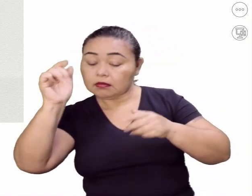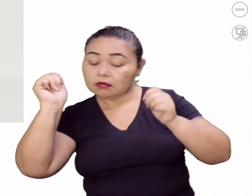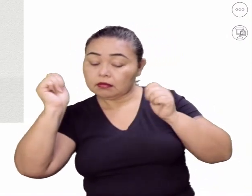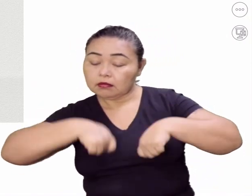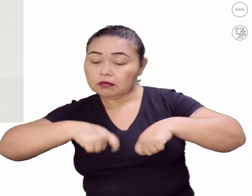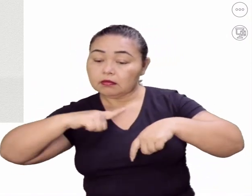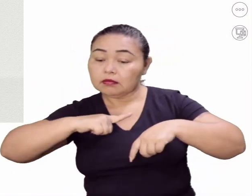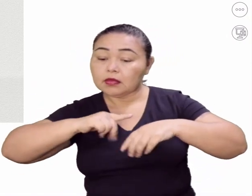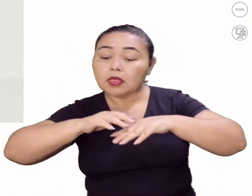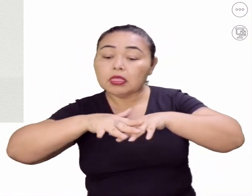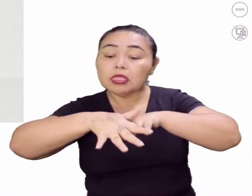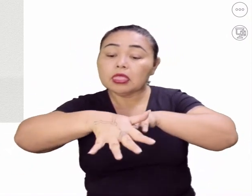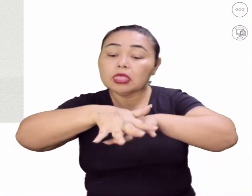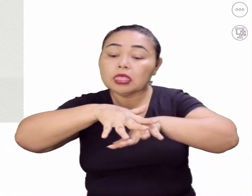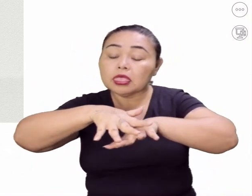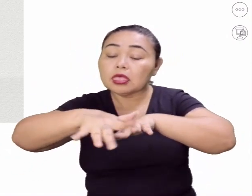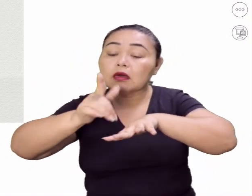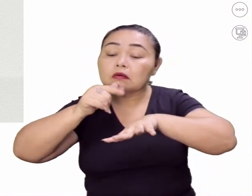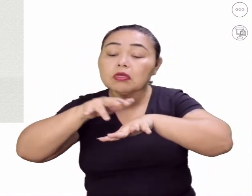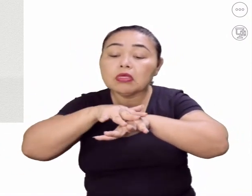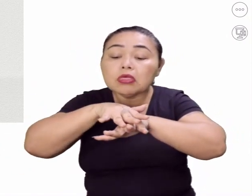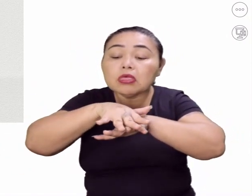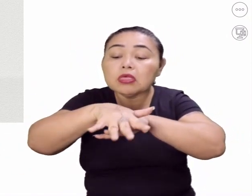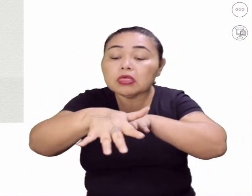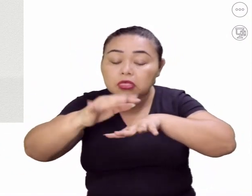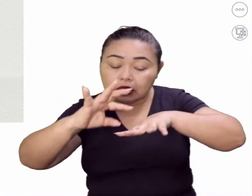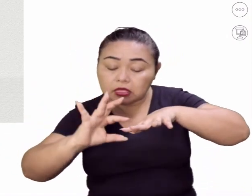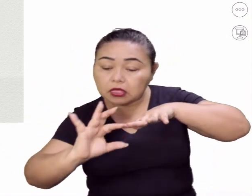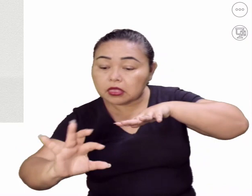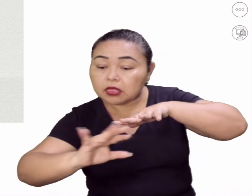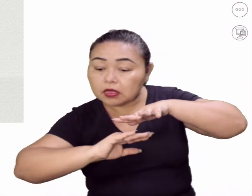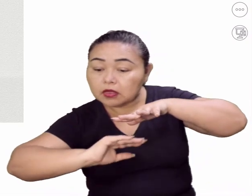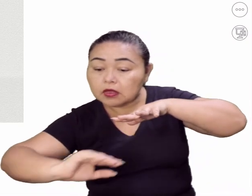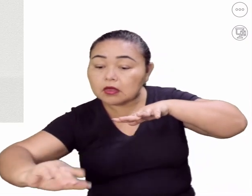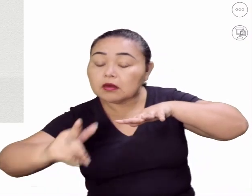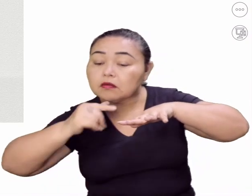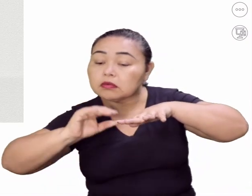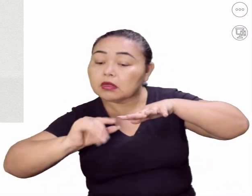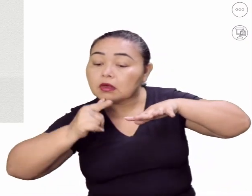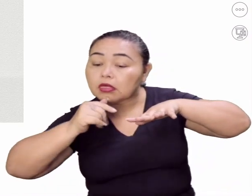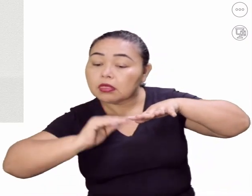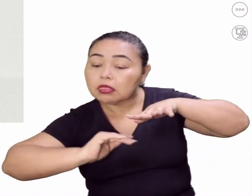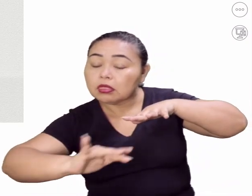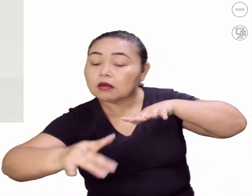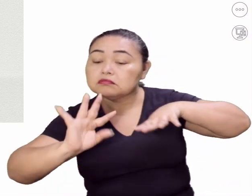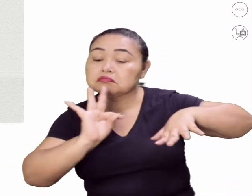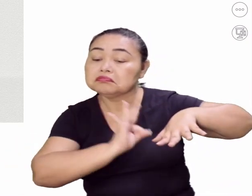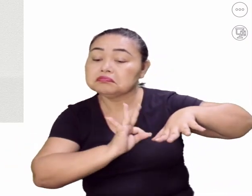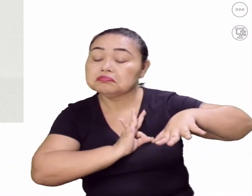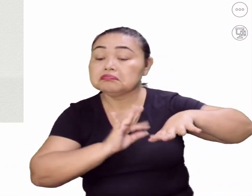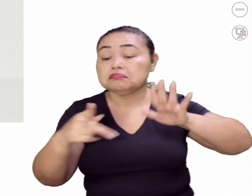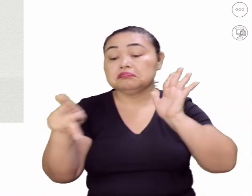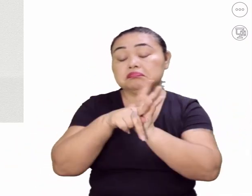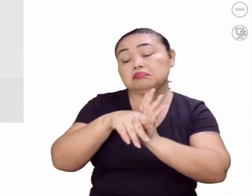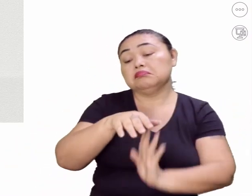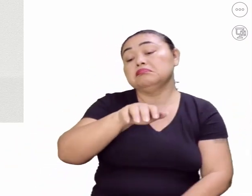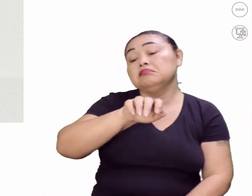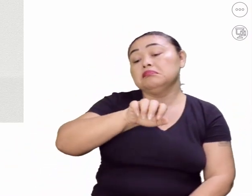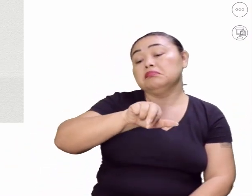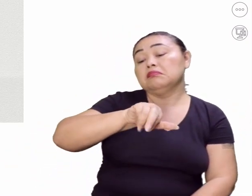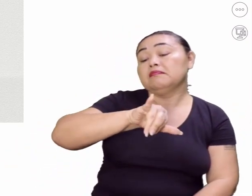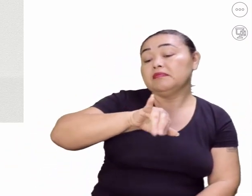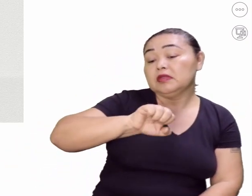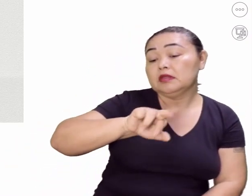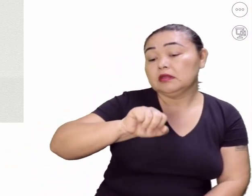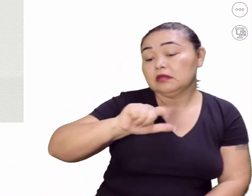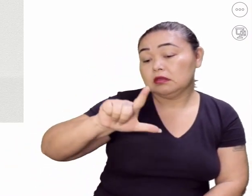possivelmente está tendo vazamento nas encanações subterrâneas. Uma tecnologia israelense. Então é bem